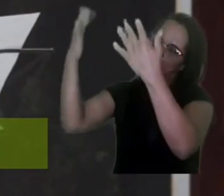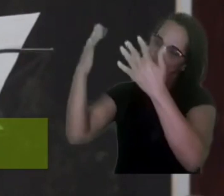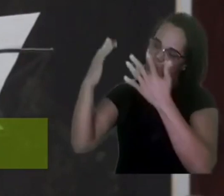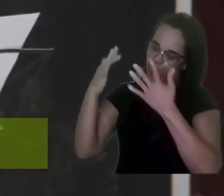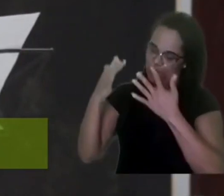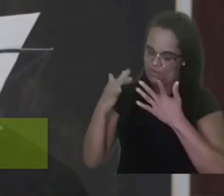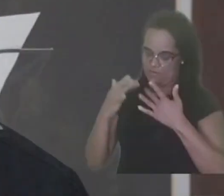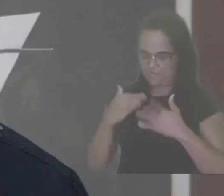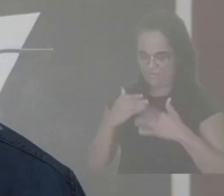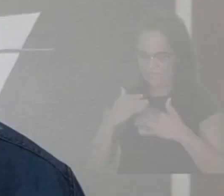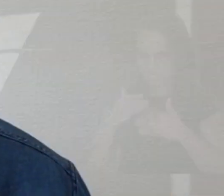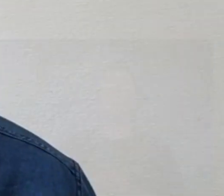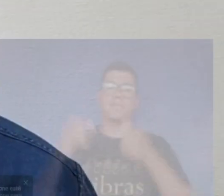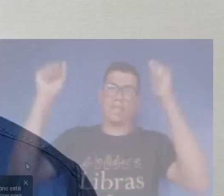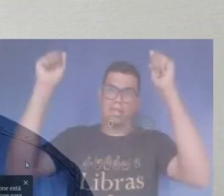luz. Amém.